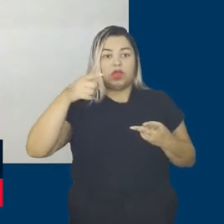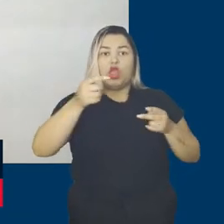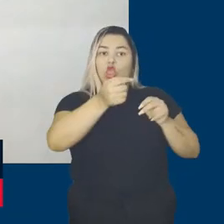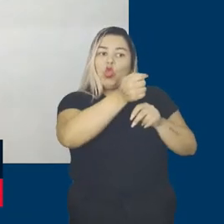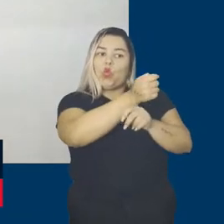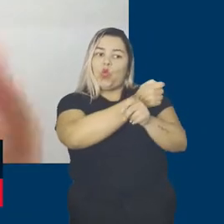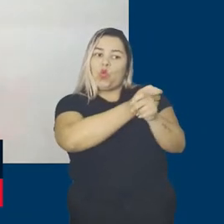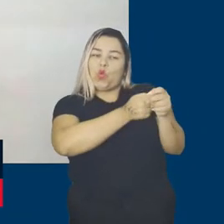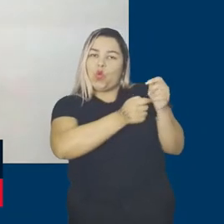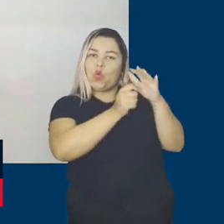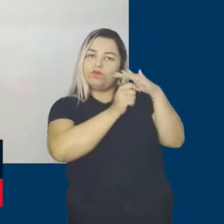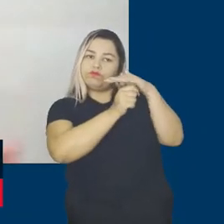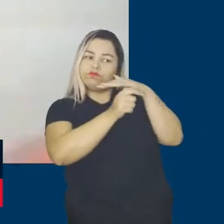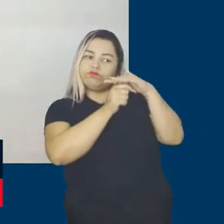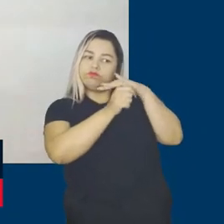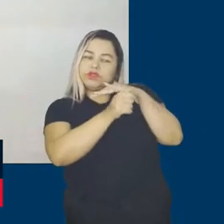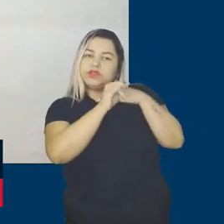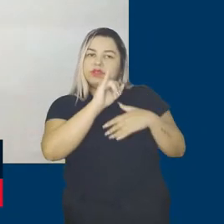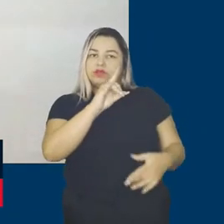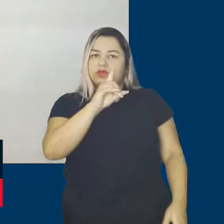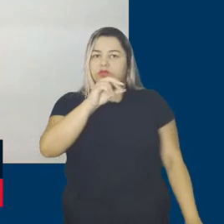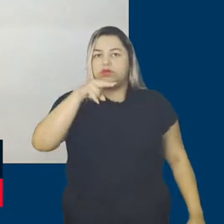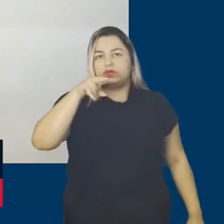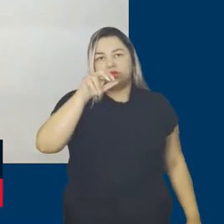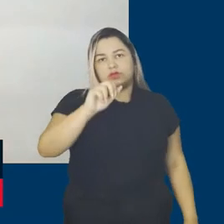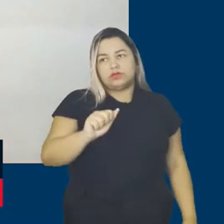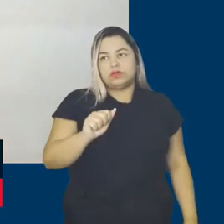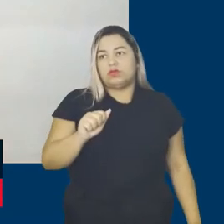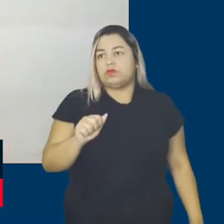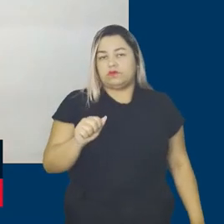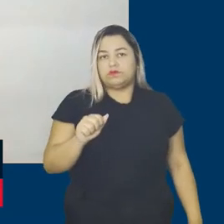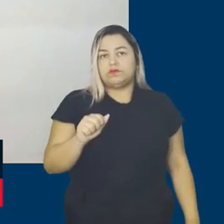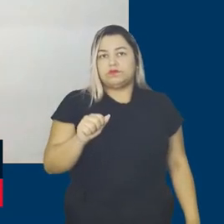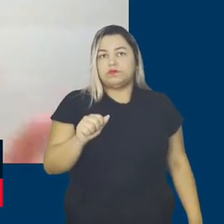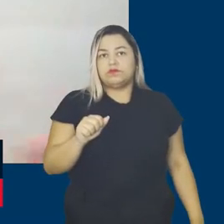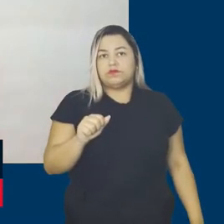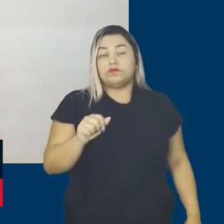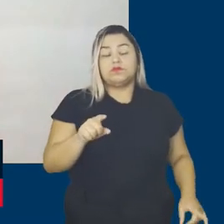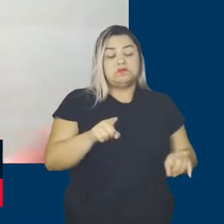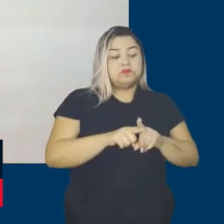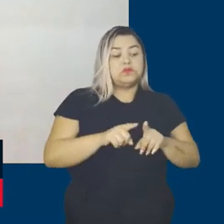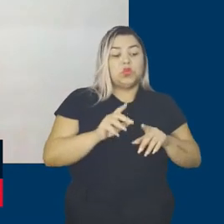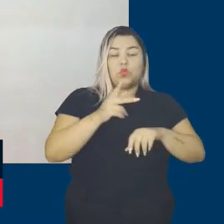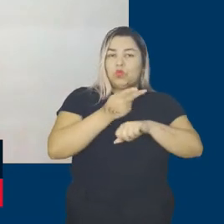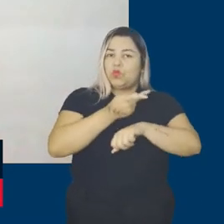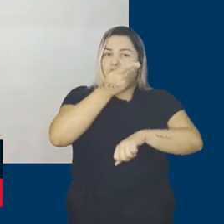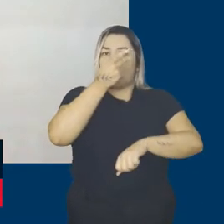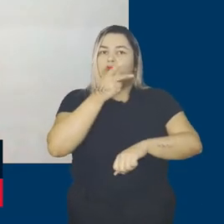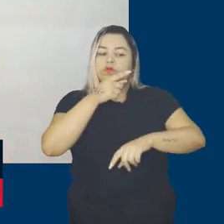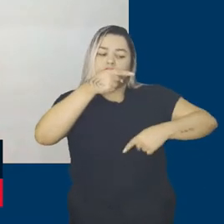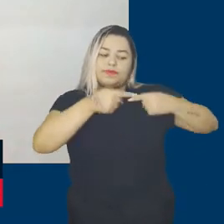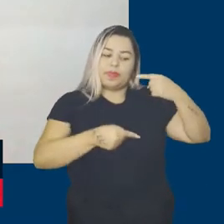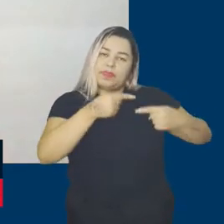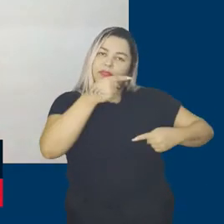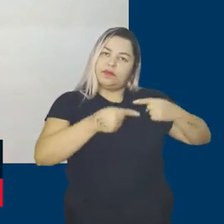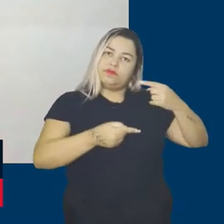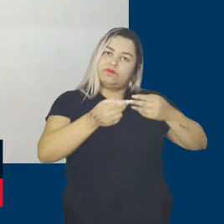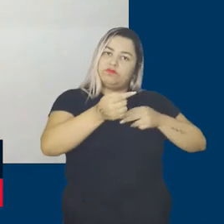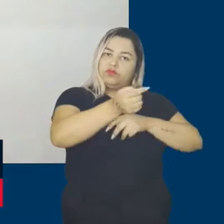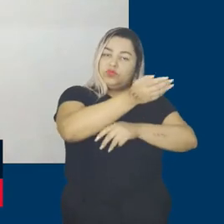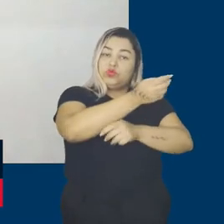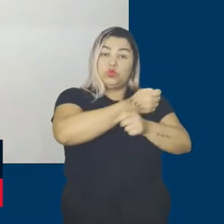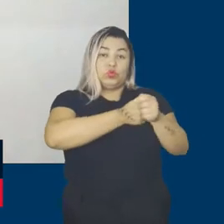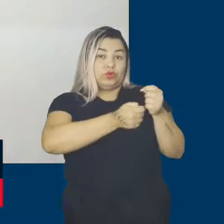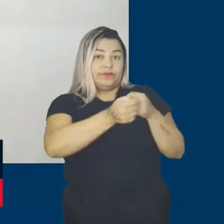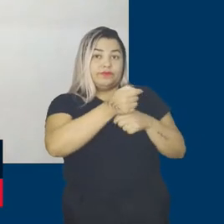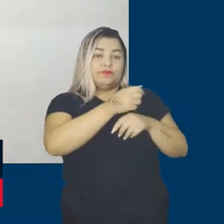indiana. Então, com esses grandes nomes, o Stiglitz, um prêmio Nobel, discutimos o perfil do financiamento do desenvolvimento no Brasil.